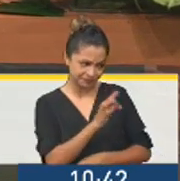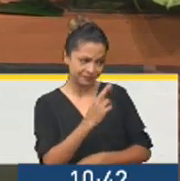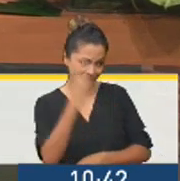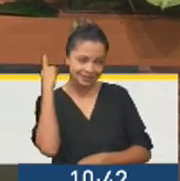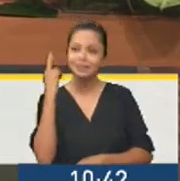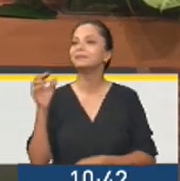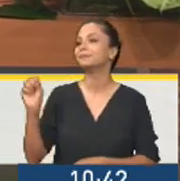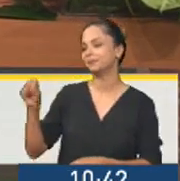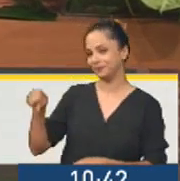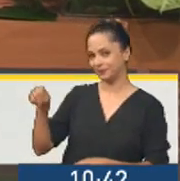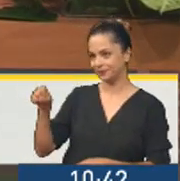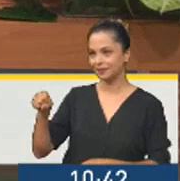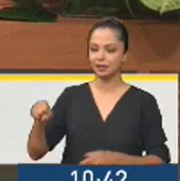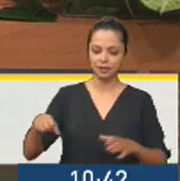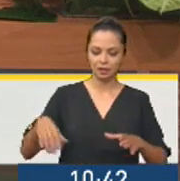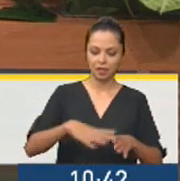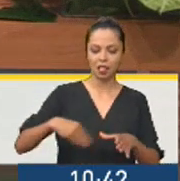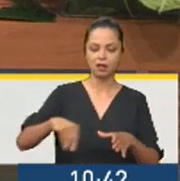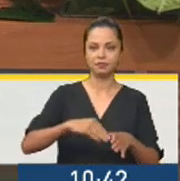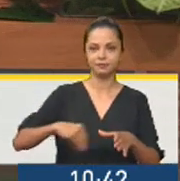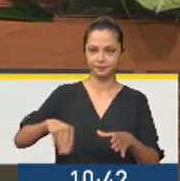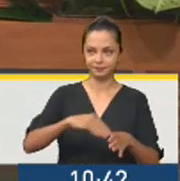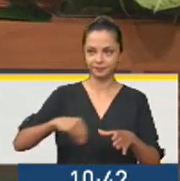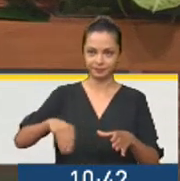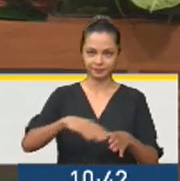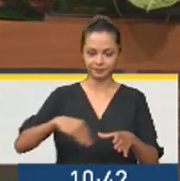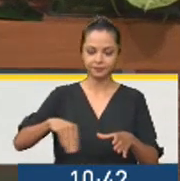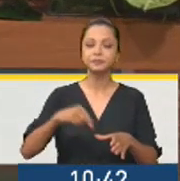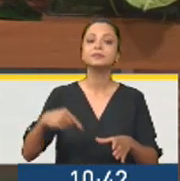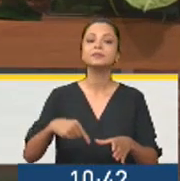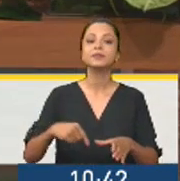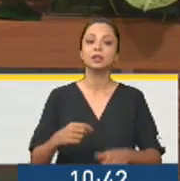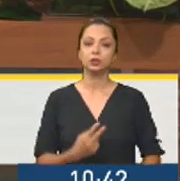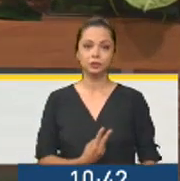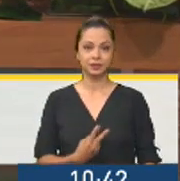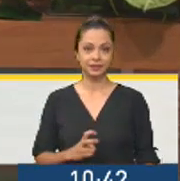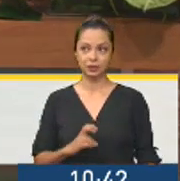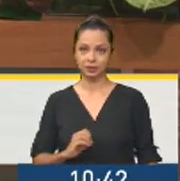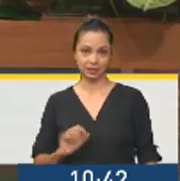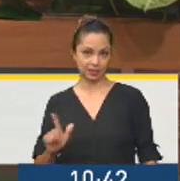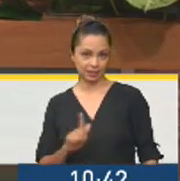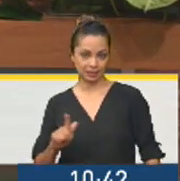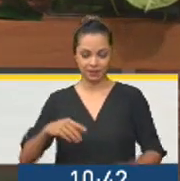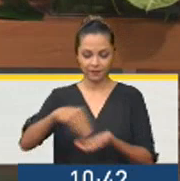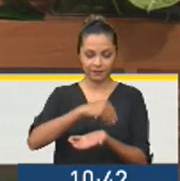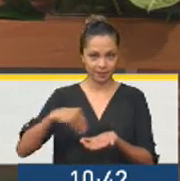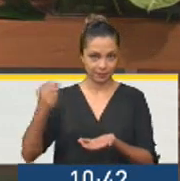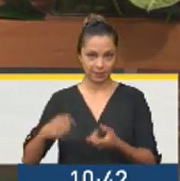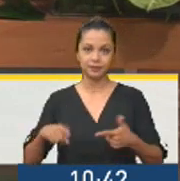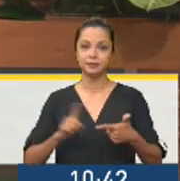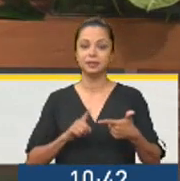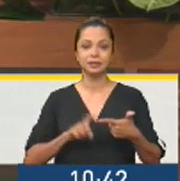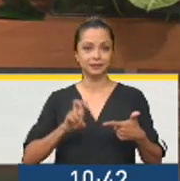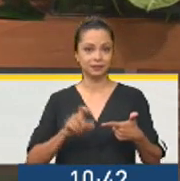mexer a massa para mim enquanto eu faço para vocês. Ó, 250 gramas de farinha de trigo, 5 gramas de